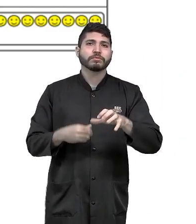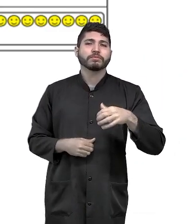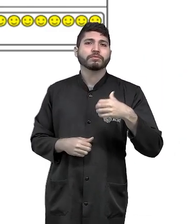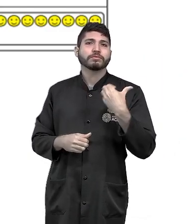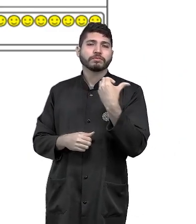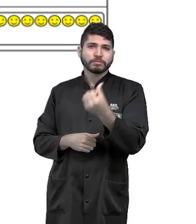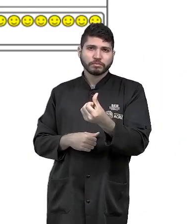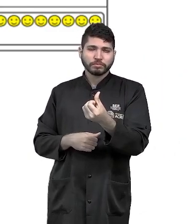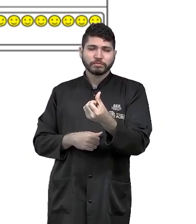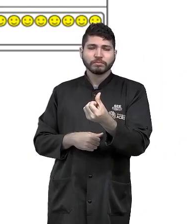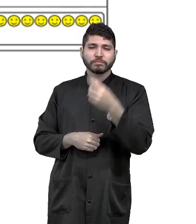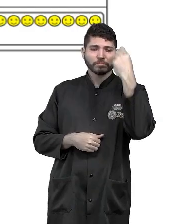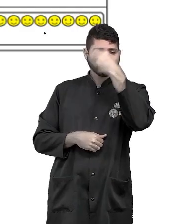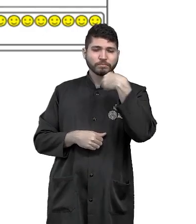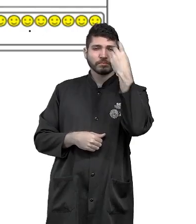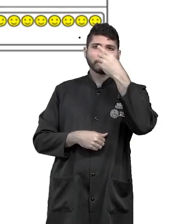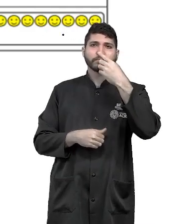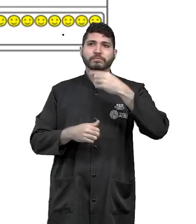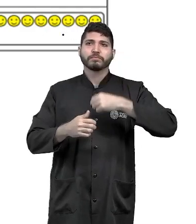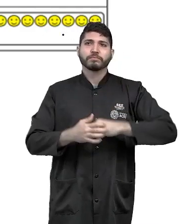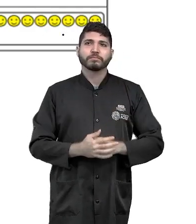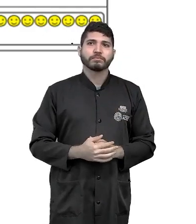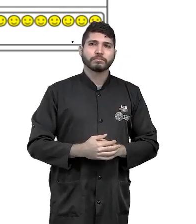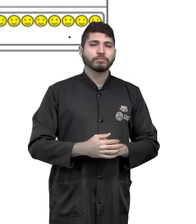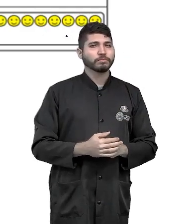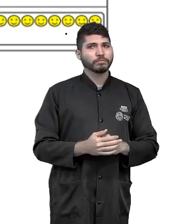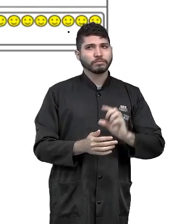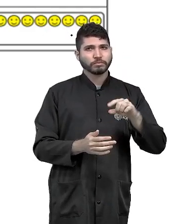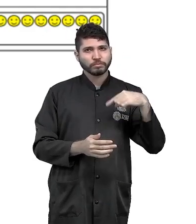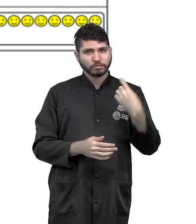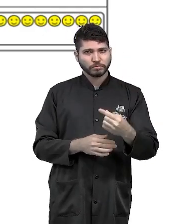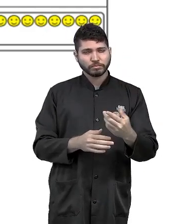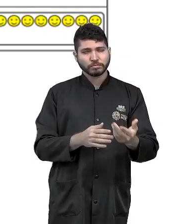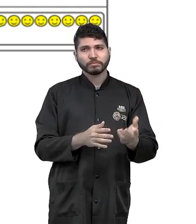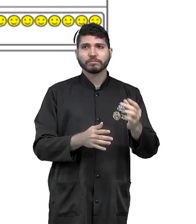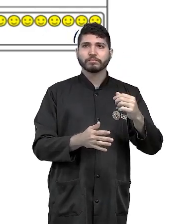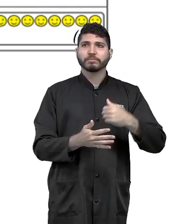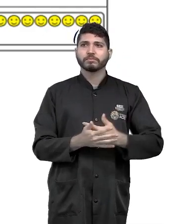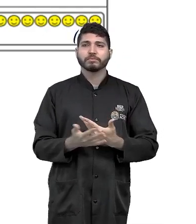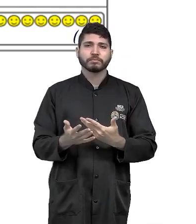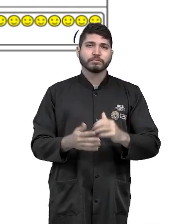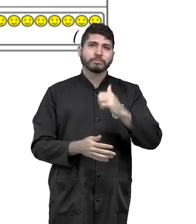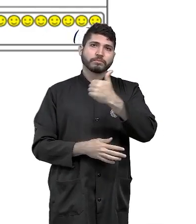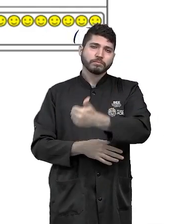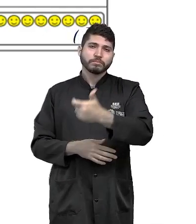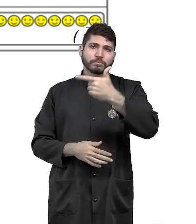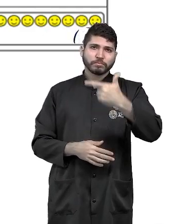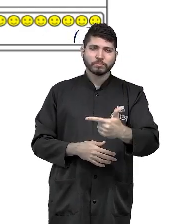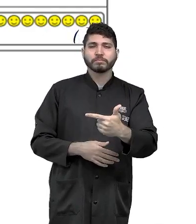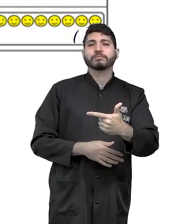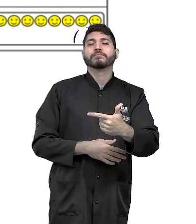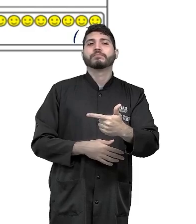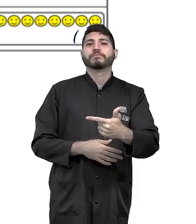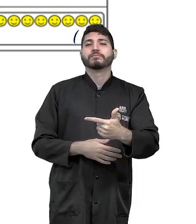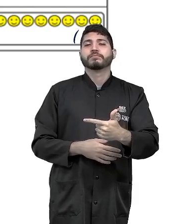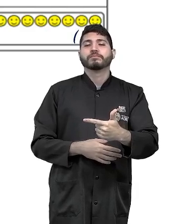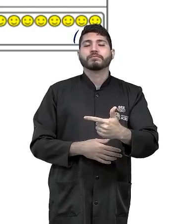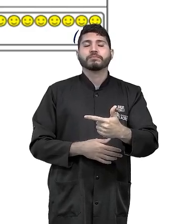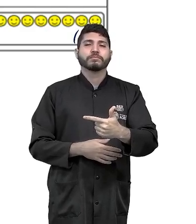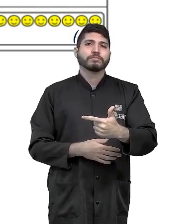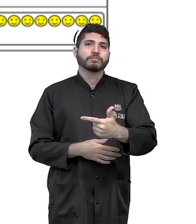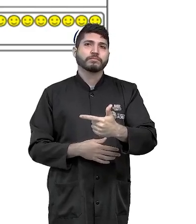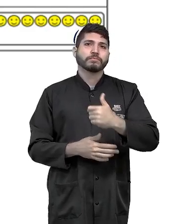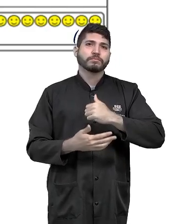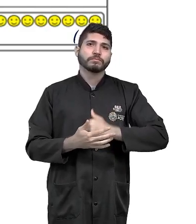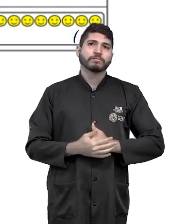Aí depois ele foi o quê? Ele acrescentou de novo, foi para quanto? Foi para 12, você contar as carinhas e dar certinho, tá bom? Professor,